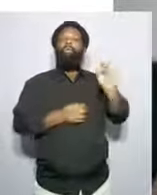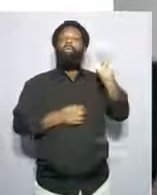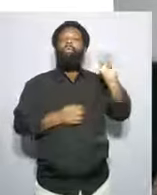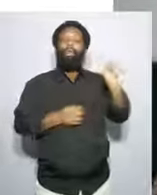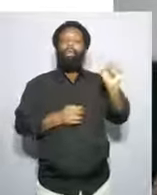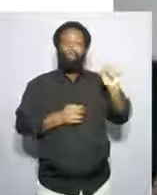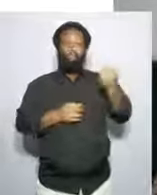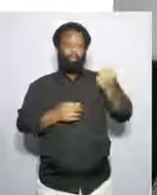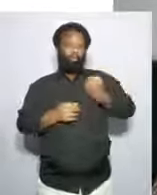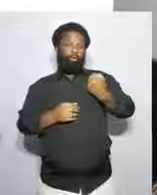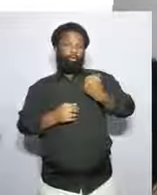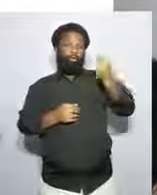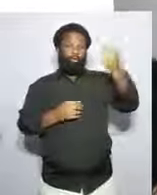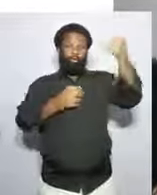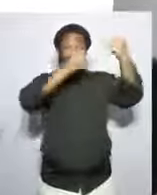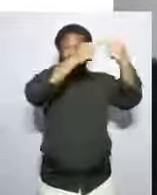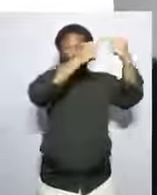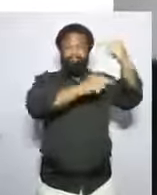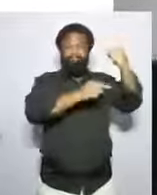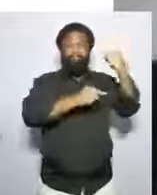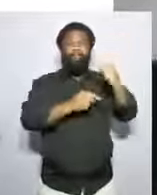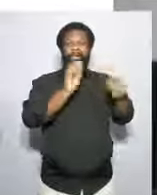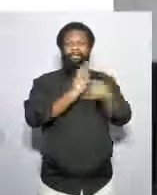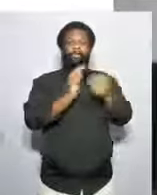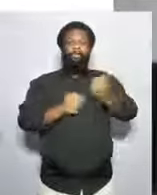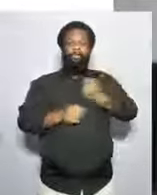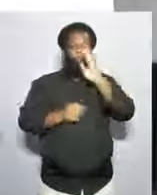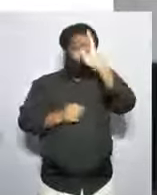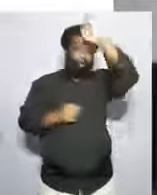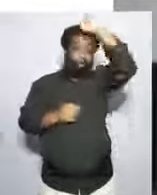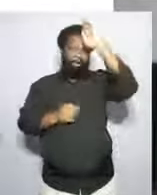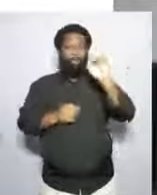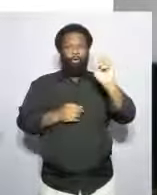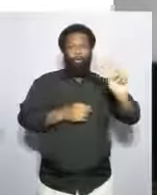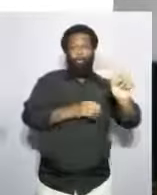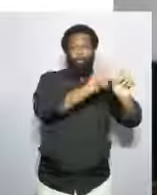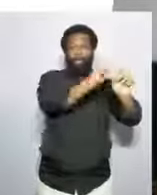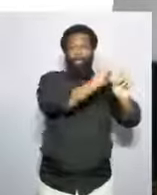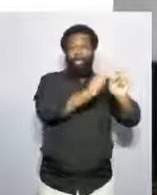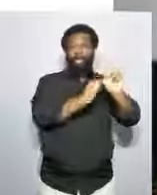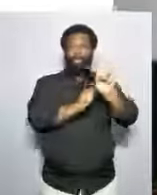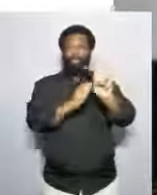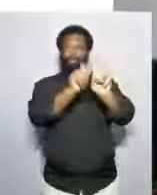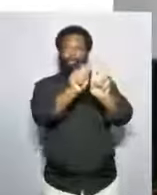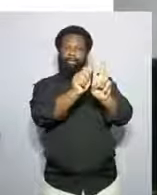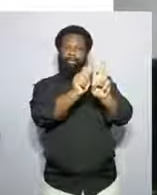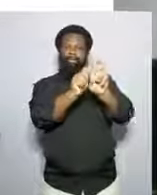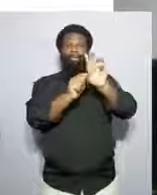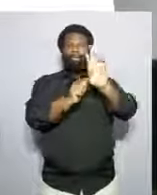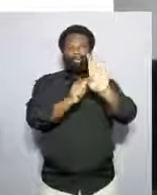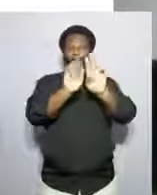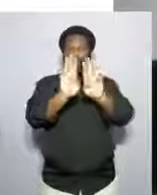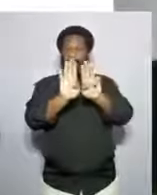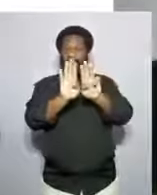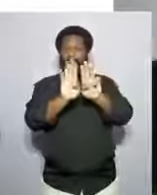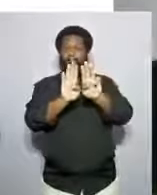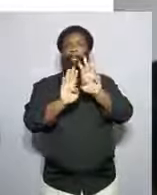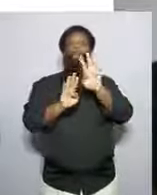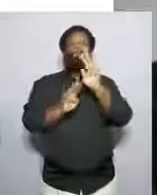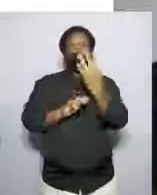essa numeração aqui embaixo, números romanos. 1A, 2A, 3B,